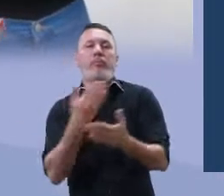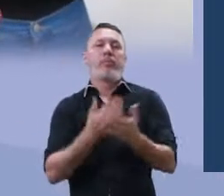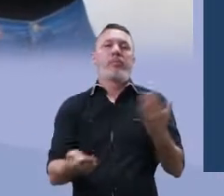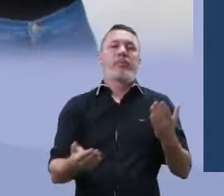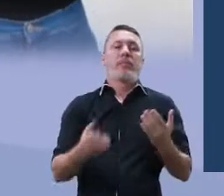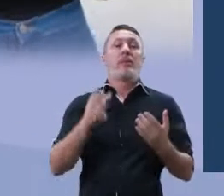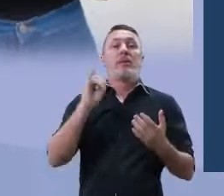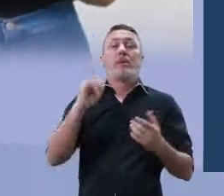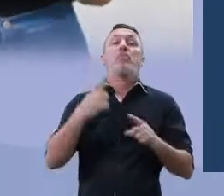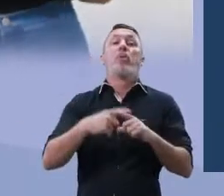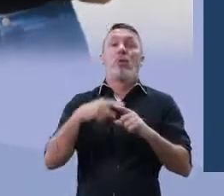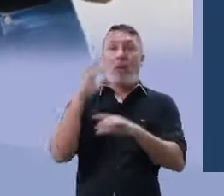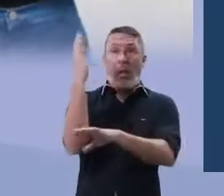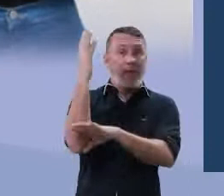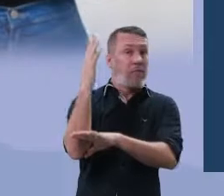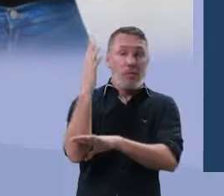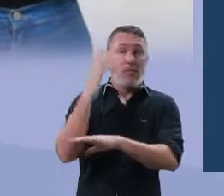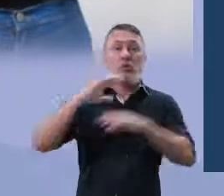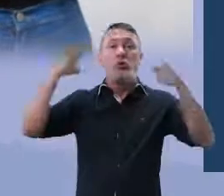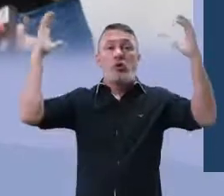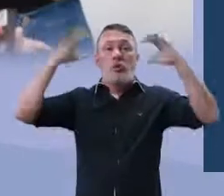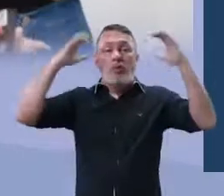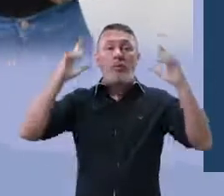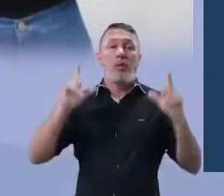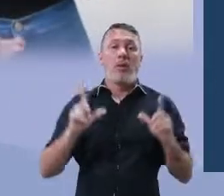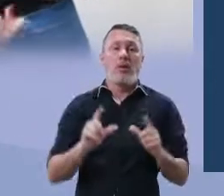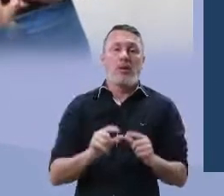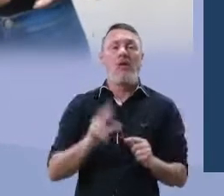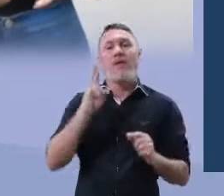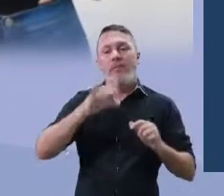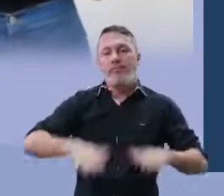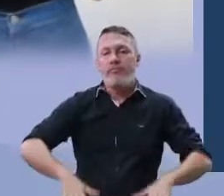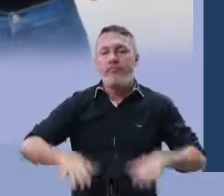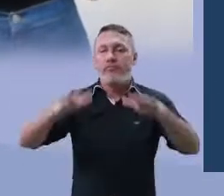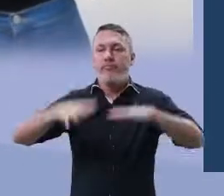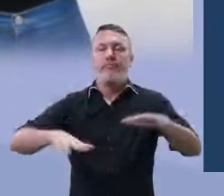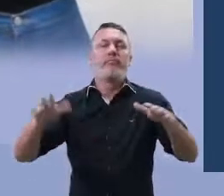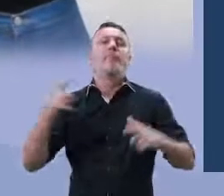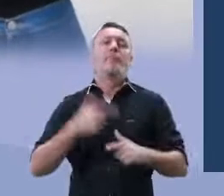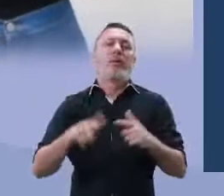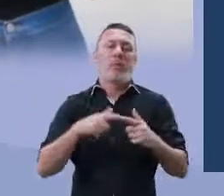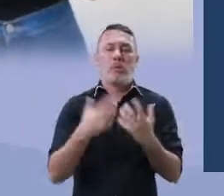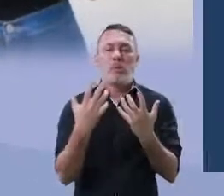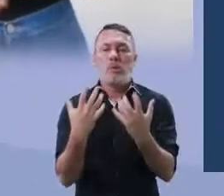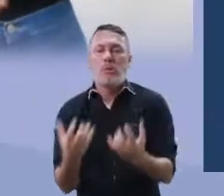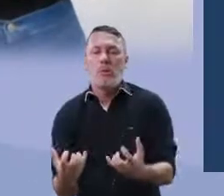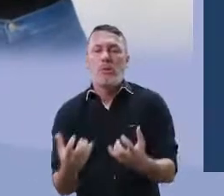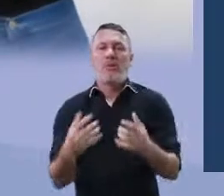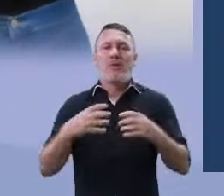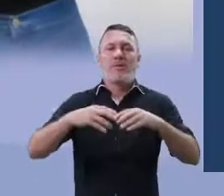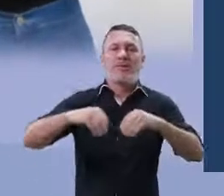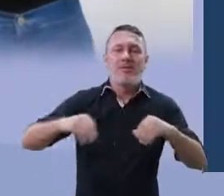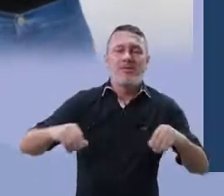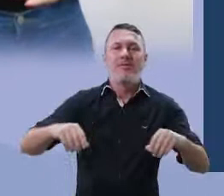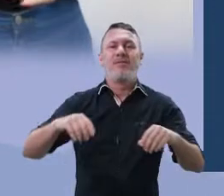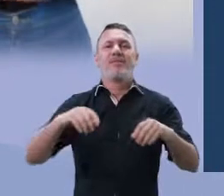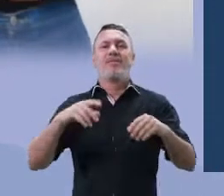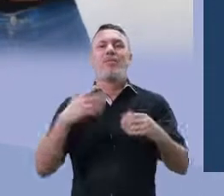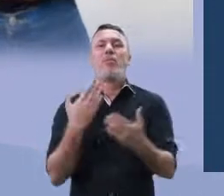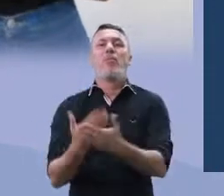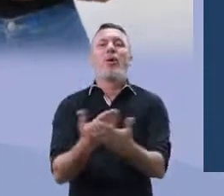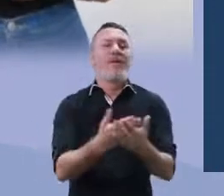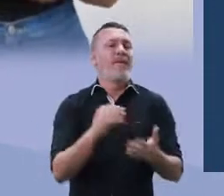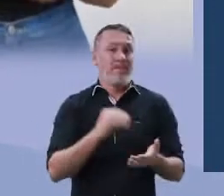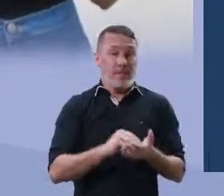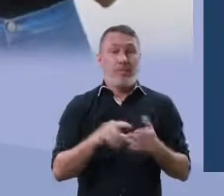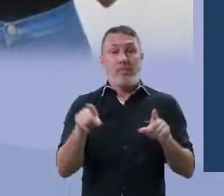menor, consequentemente, também se chove menos. Então, vai influenciar diretamente nos índices pluviométricos. Além